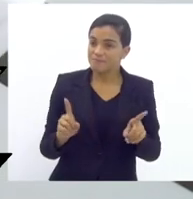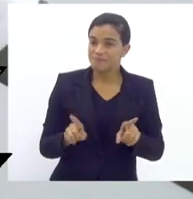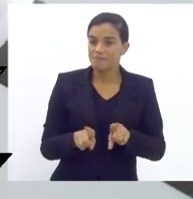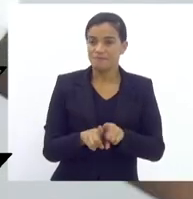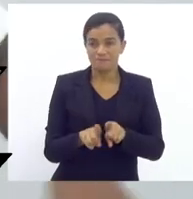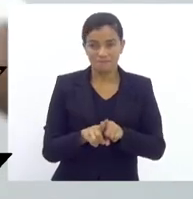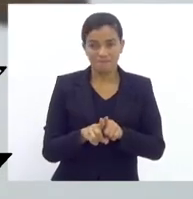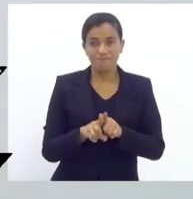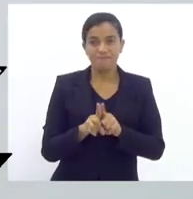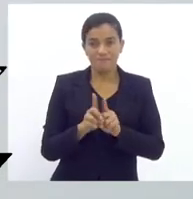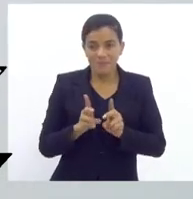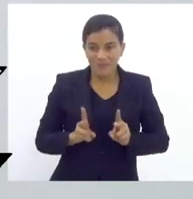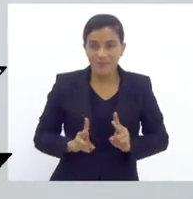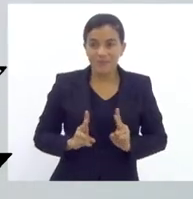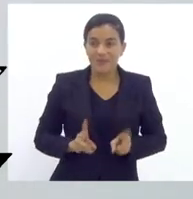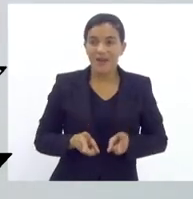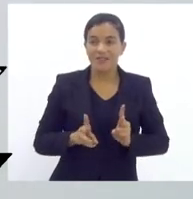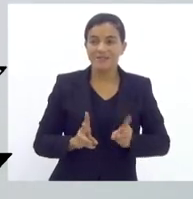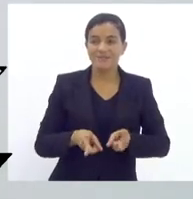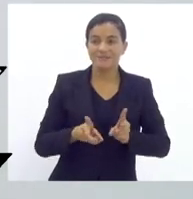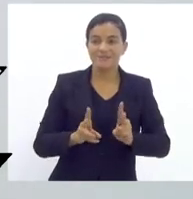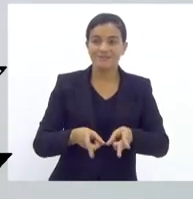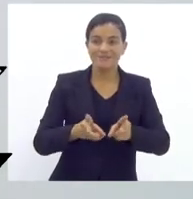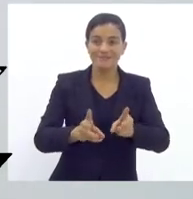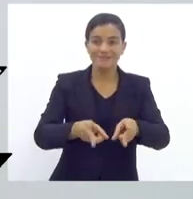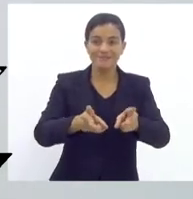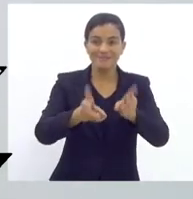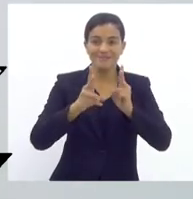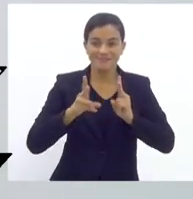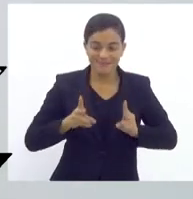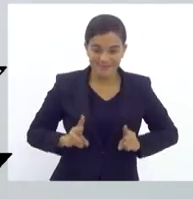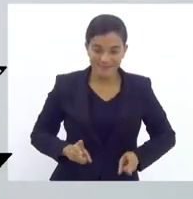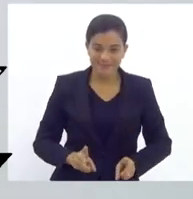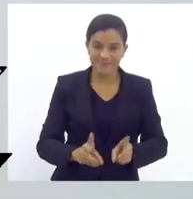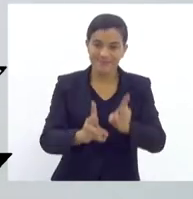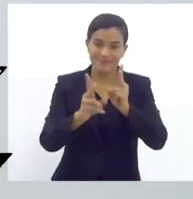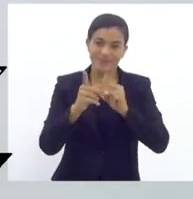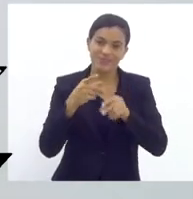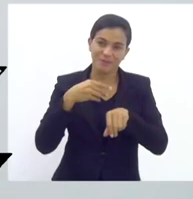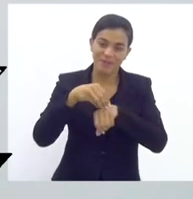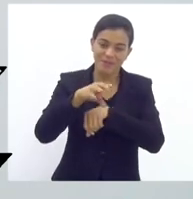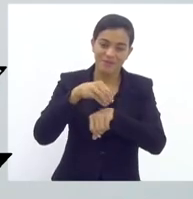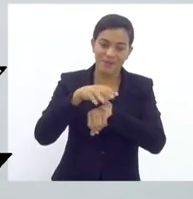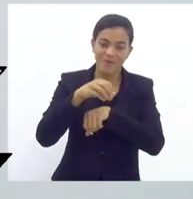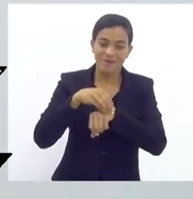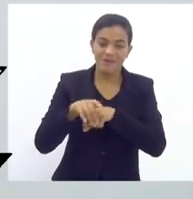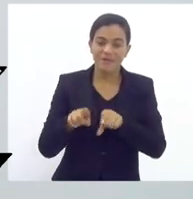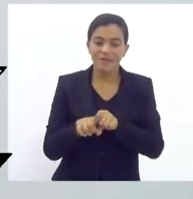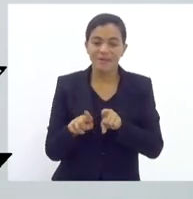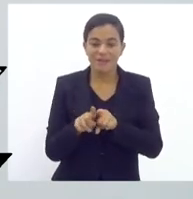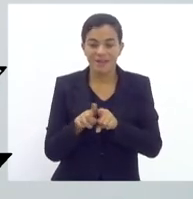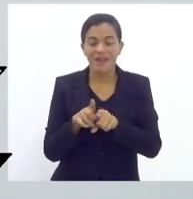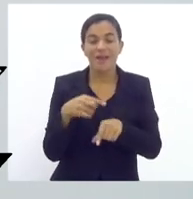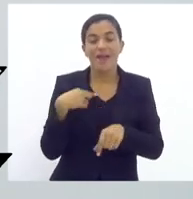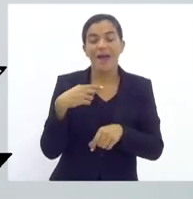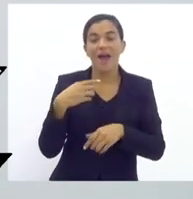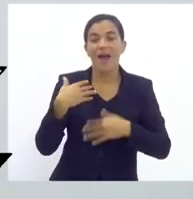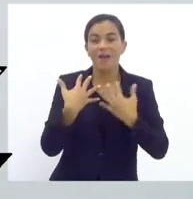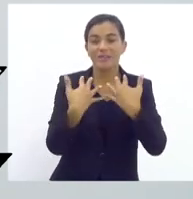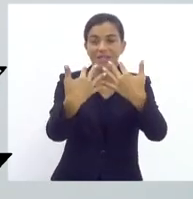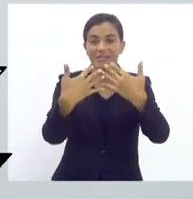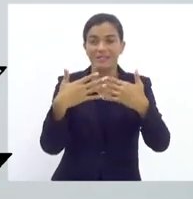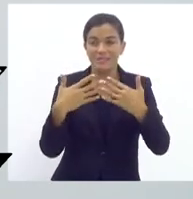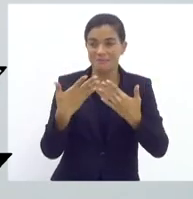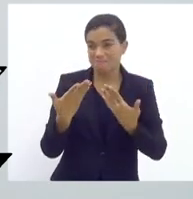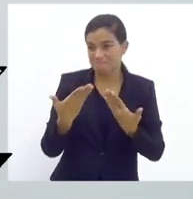seguirá né já dei o aqui é o informe da oitiva para quem perguntou o que mais e depois da audiência pública vai